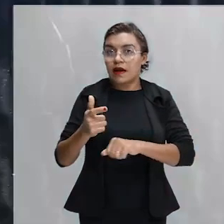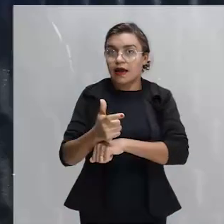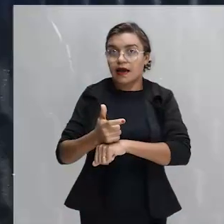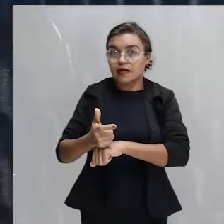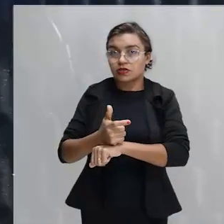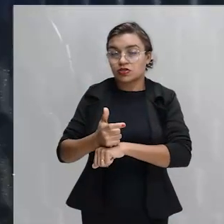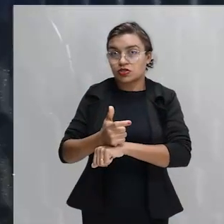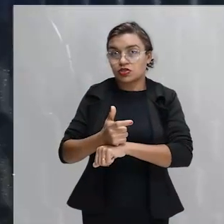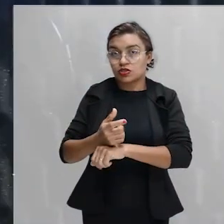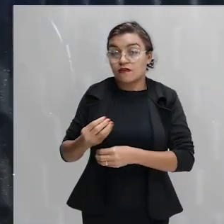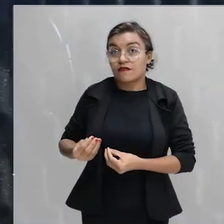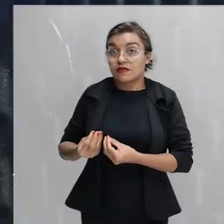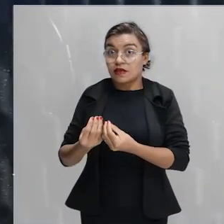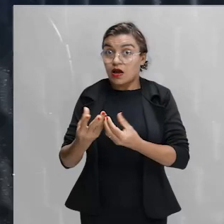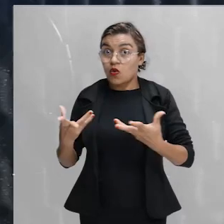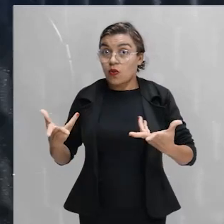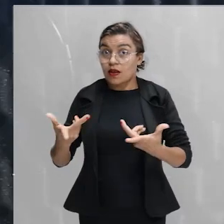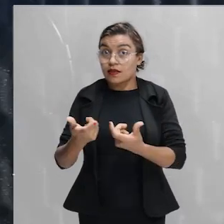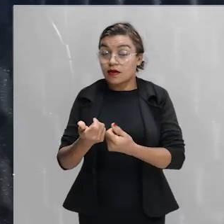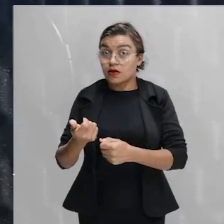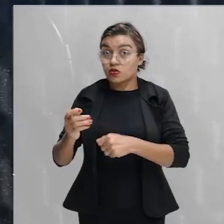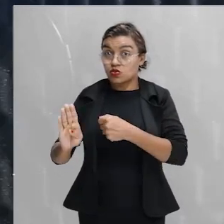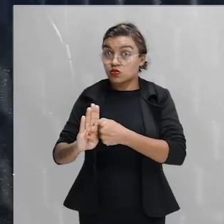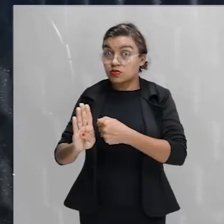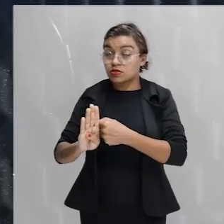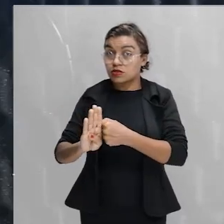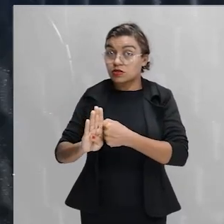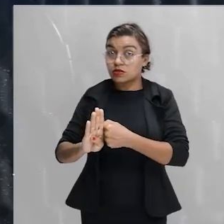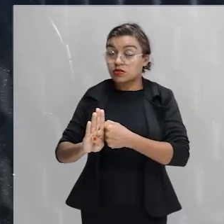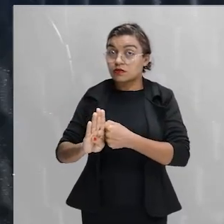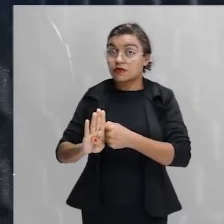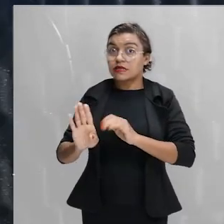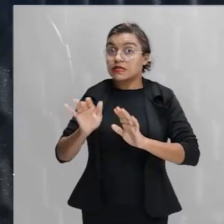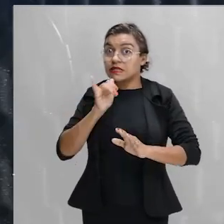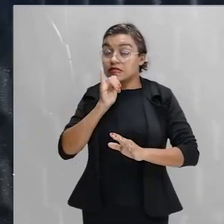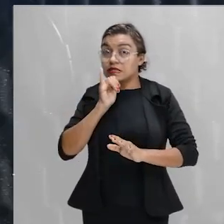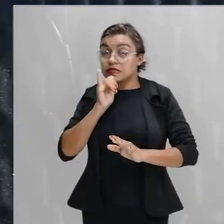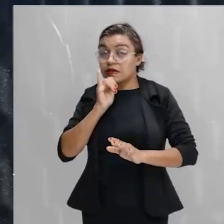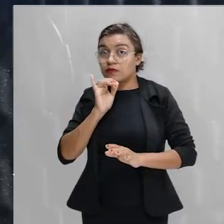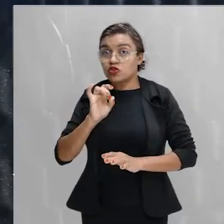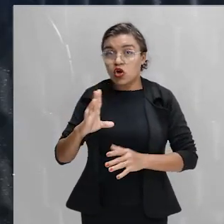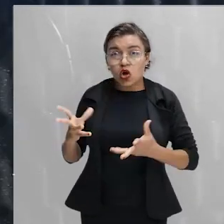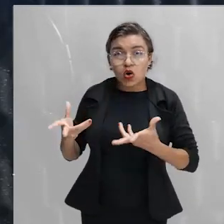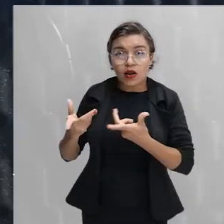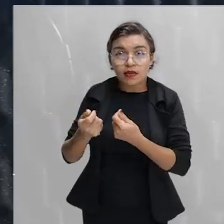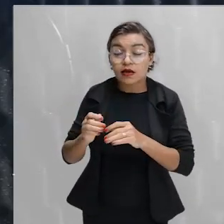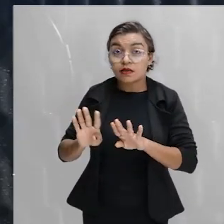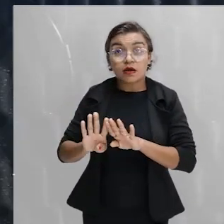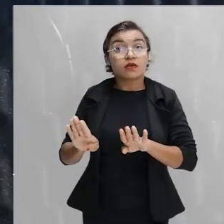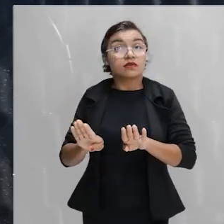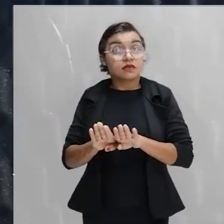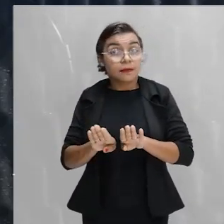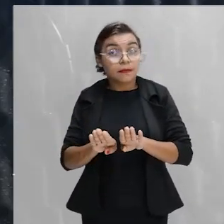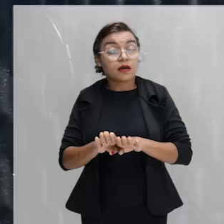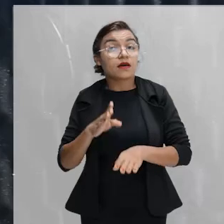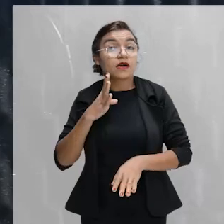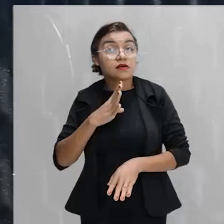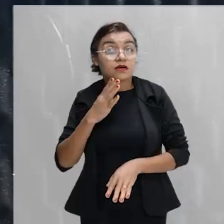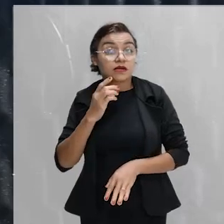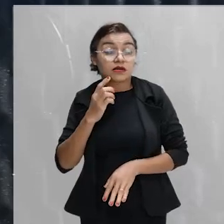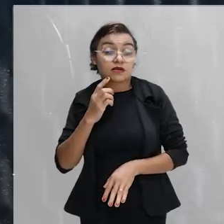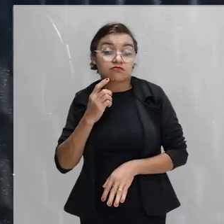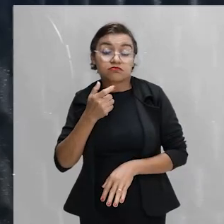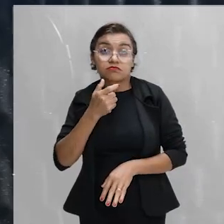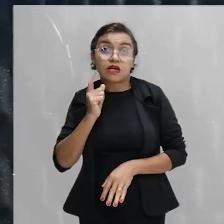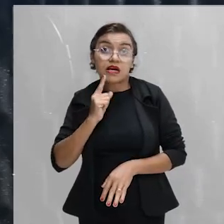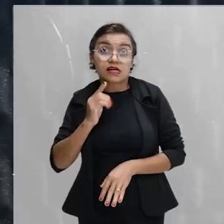que dá qualidade ao substantivo. Não é bem assim. Os defeitos também são adjetivos, certo? Quando você diz aquele